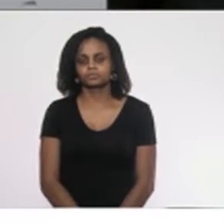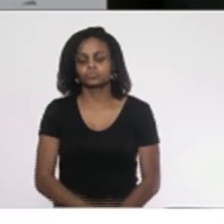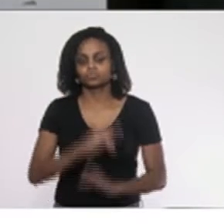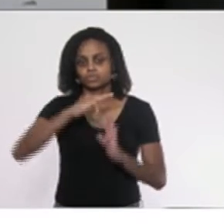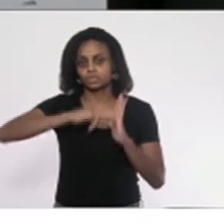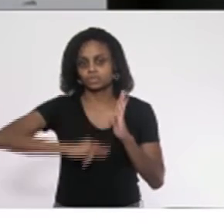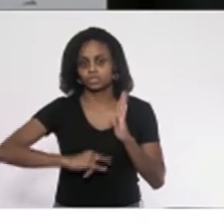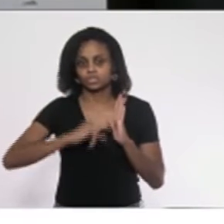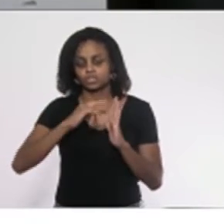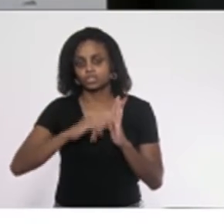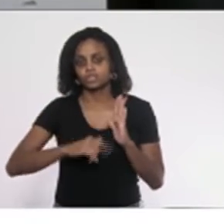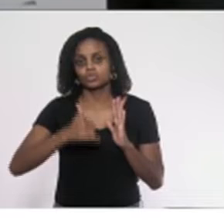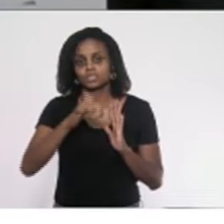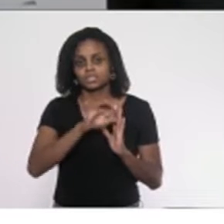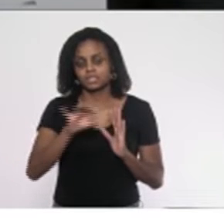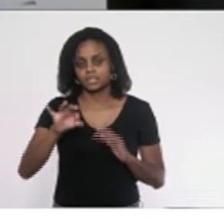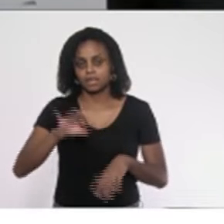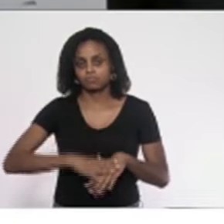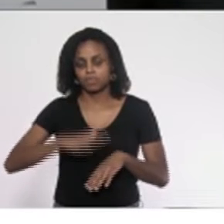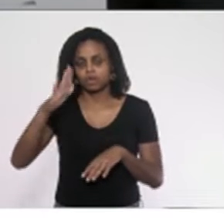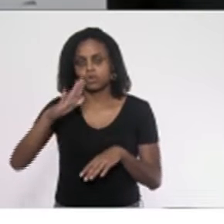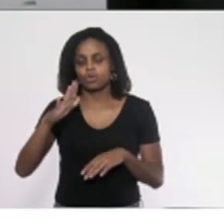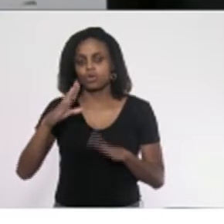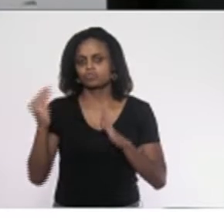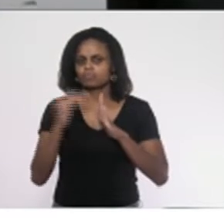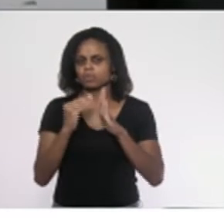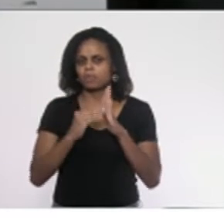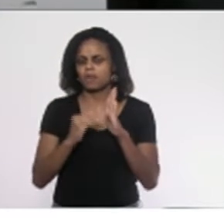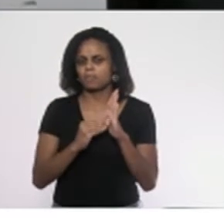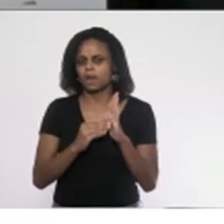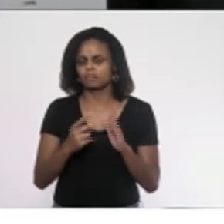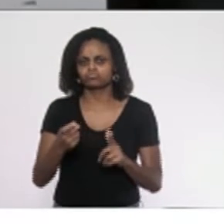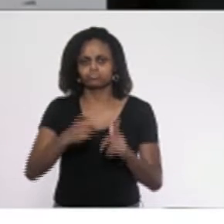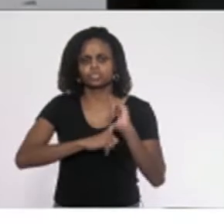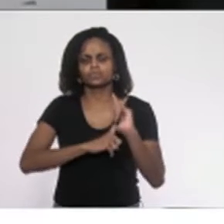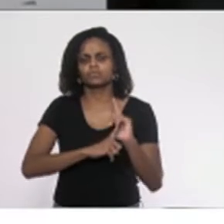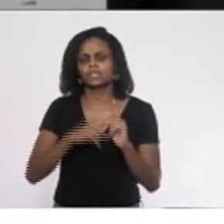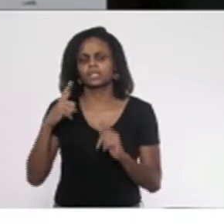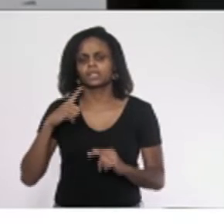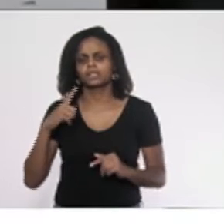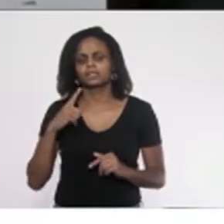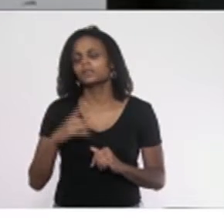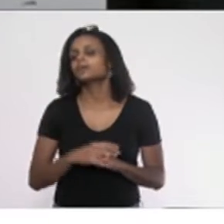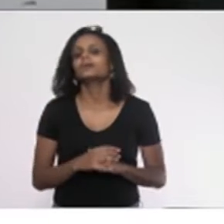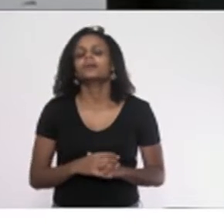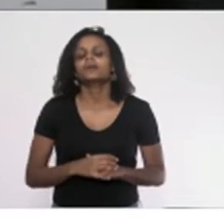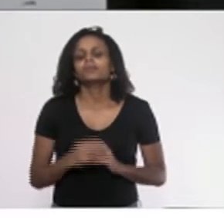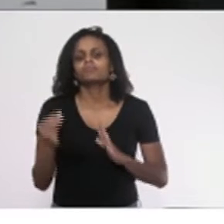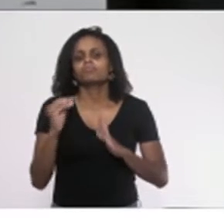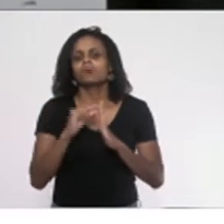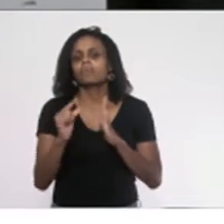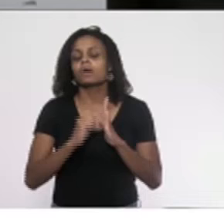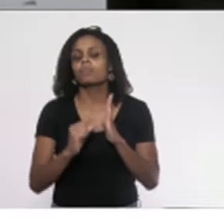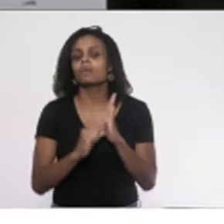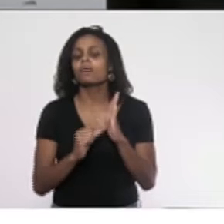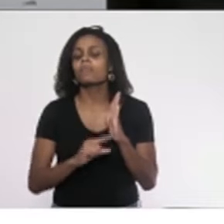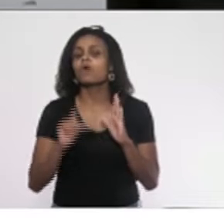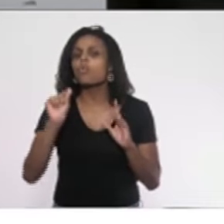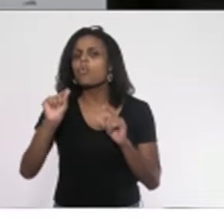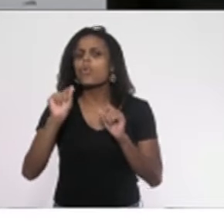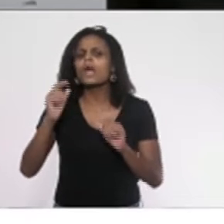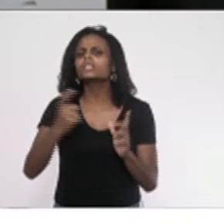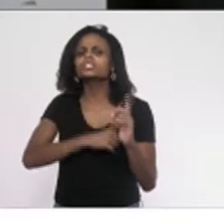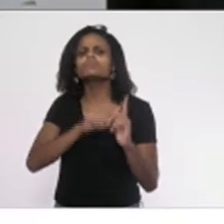100 maiores contribuintes inscritos na dívida ativa, discriminado por situação da dívida e os